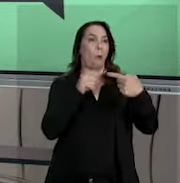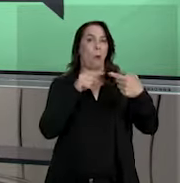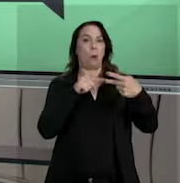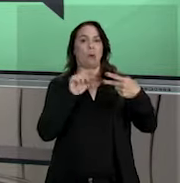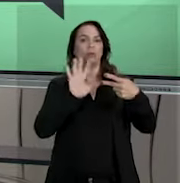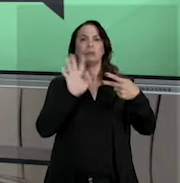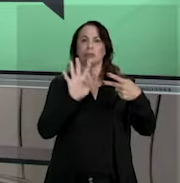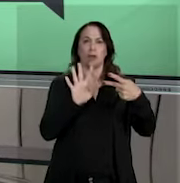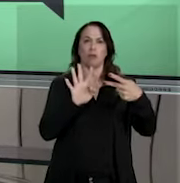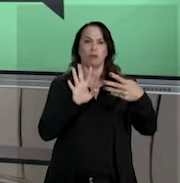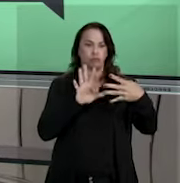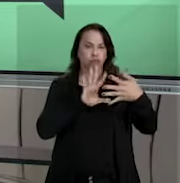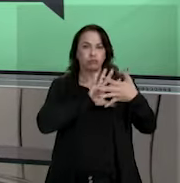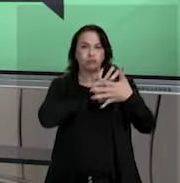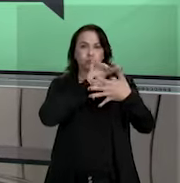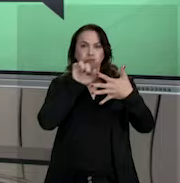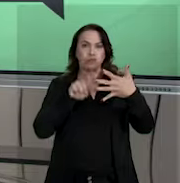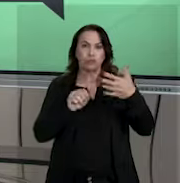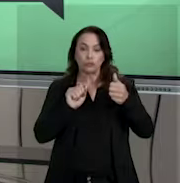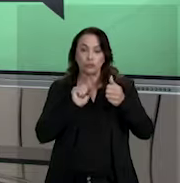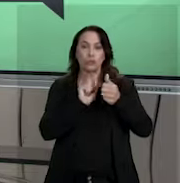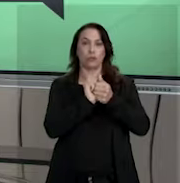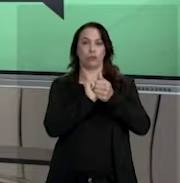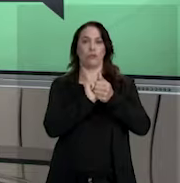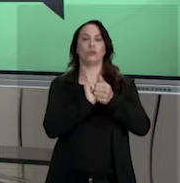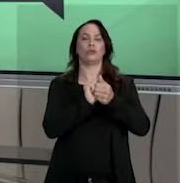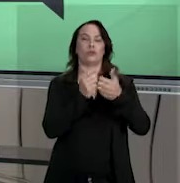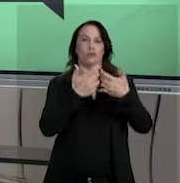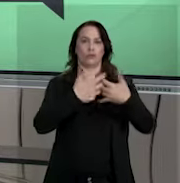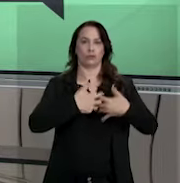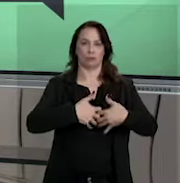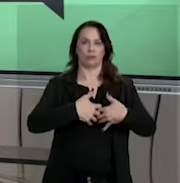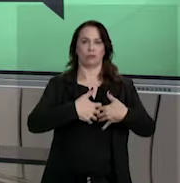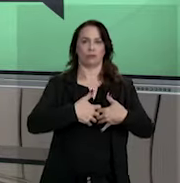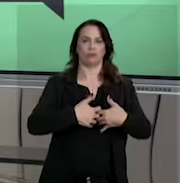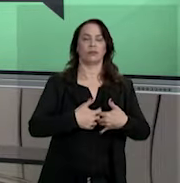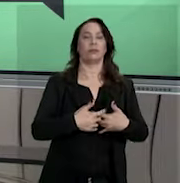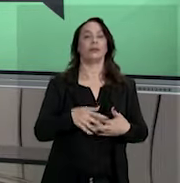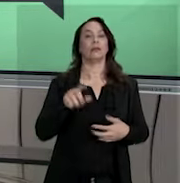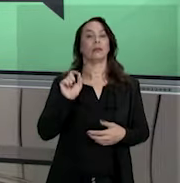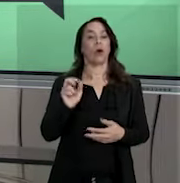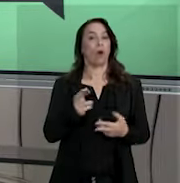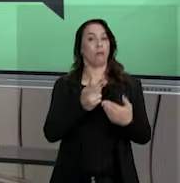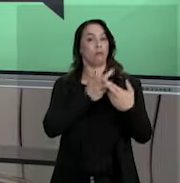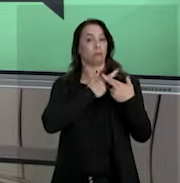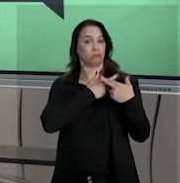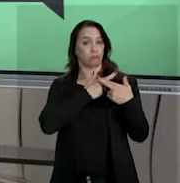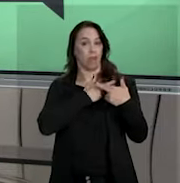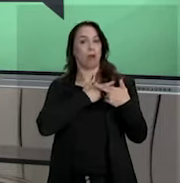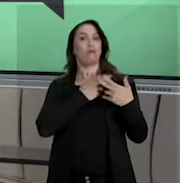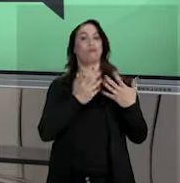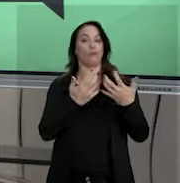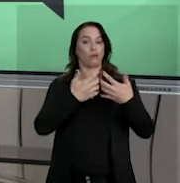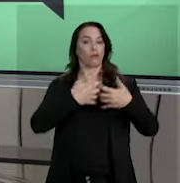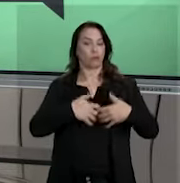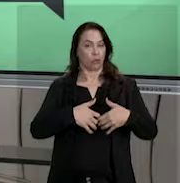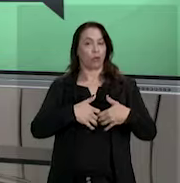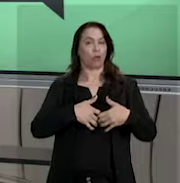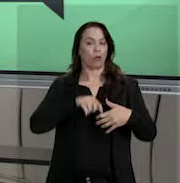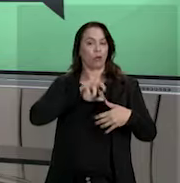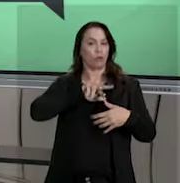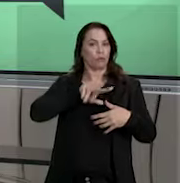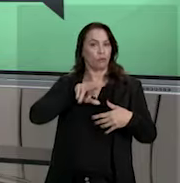não. Então, eles vão ter funções distintas, o sistema digestório tem uma função distinta do sistema respiratório,